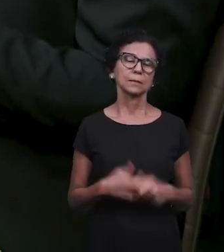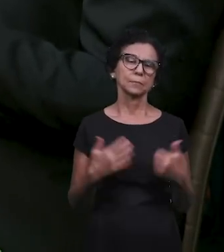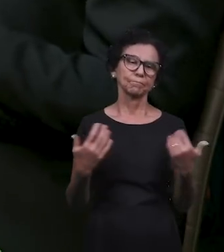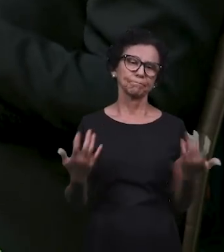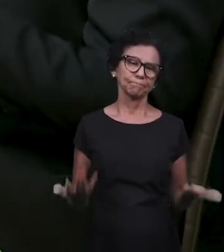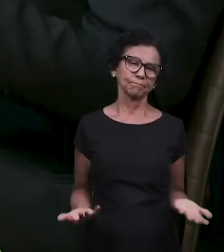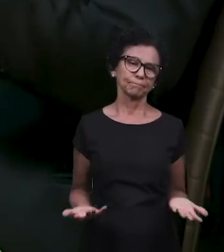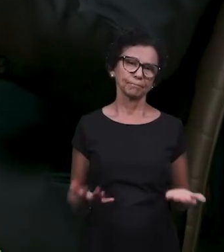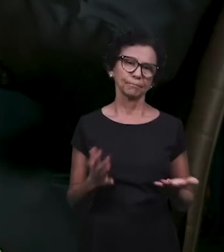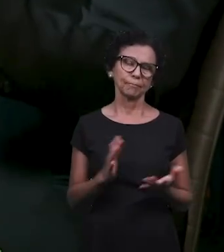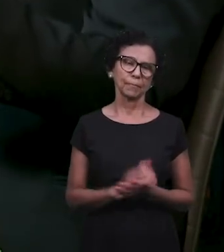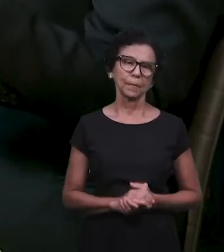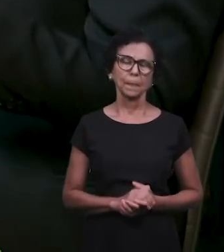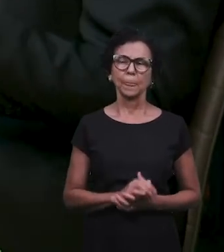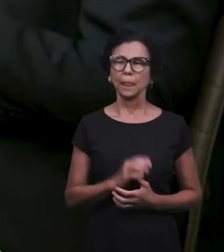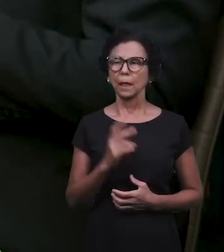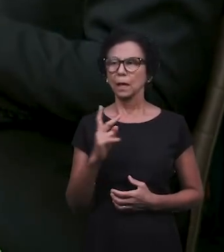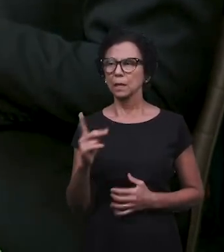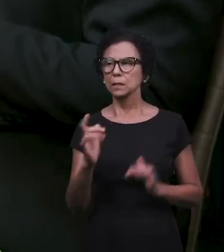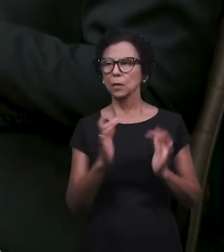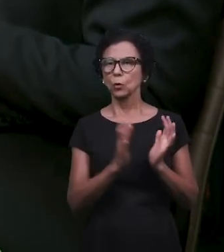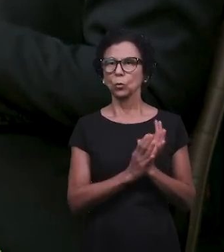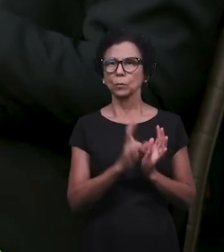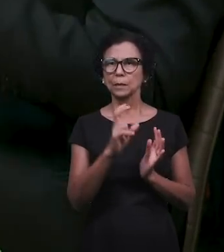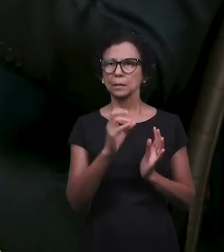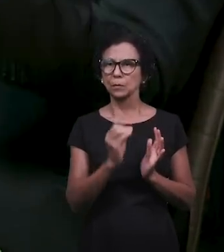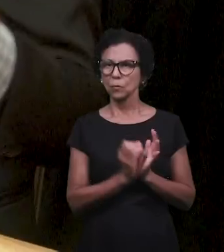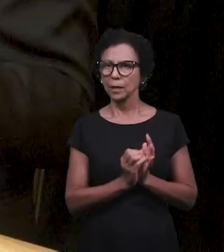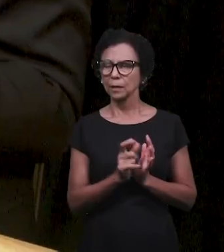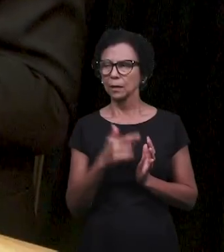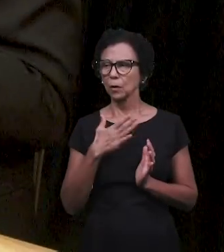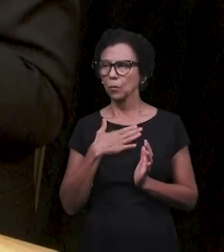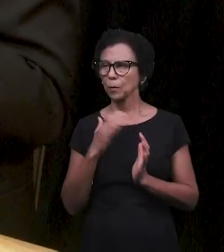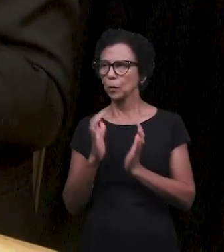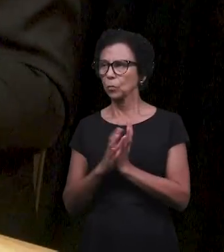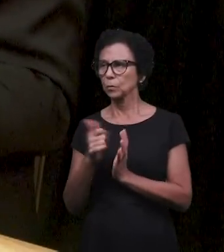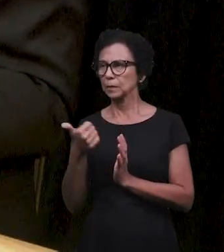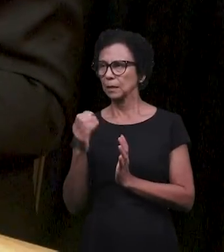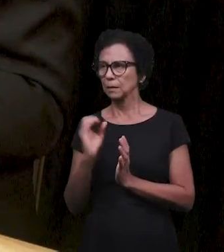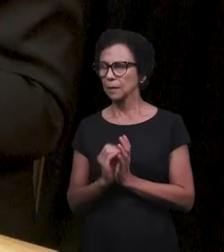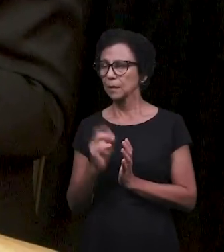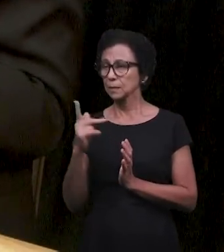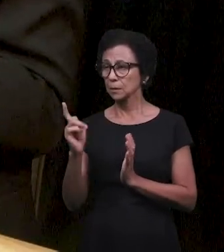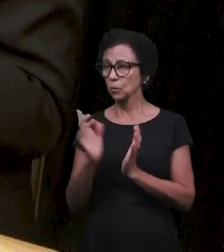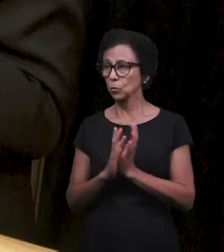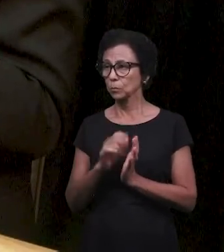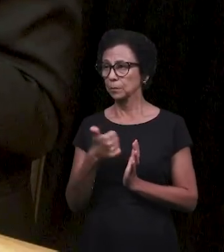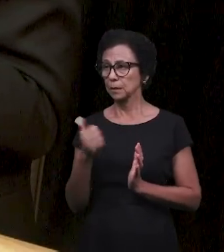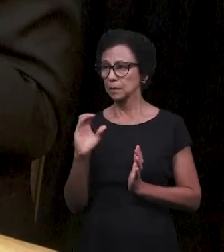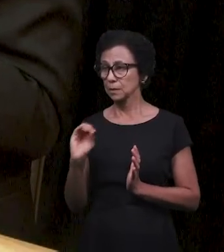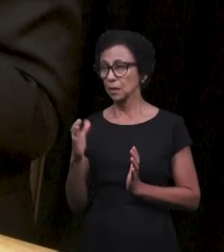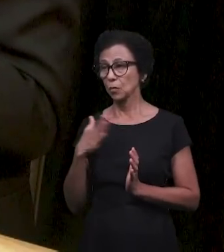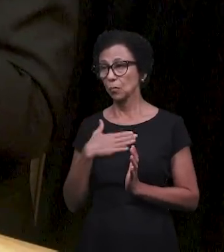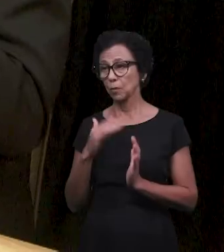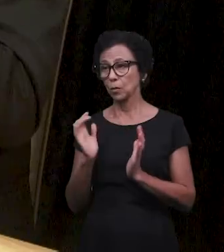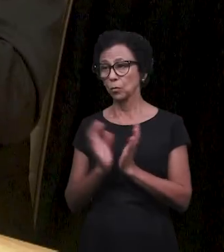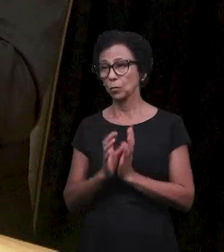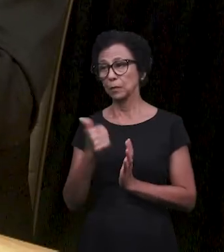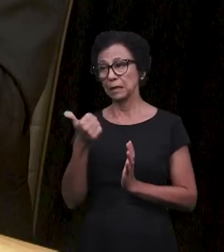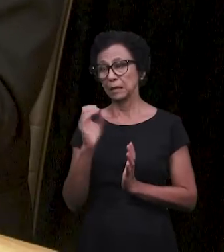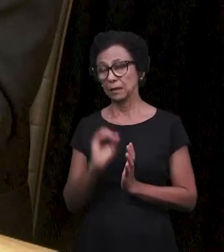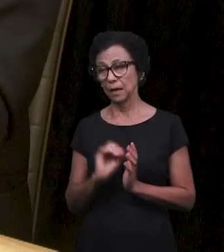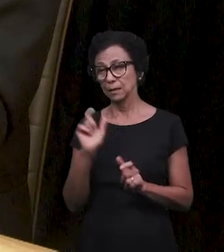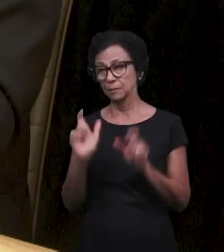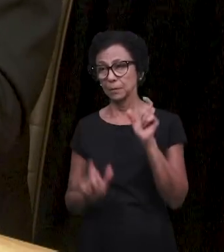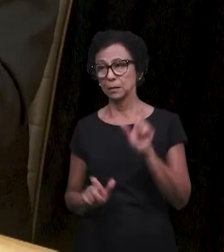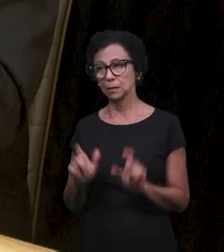Então, o seu tem 50, o meu tem 10, não importa. O seu tem 100, o meu tem 10, não importa. O que importa é